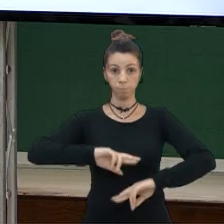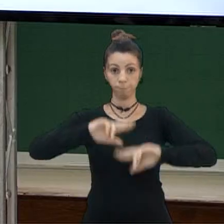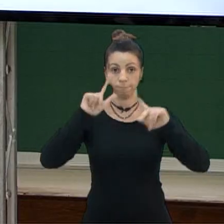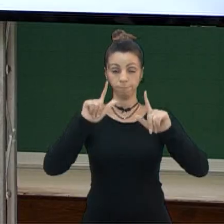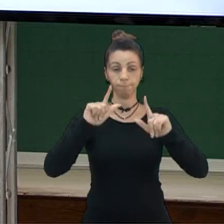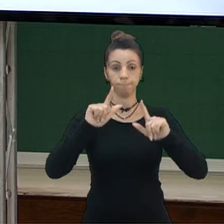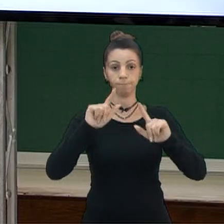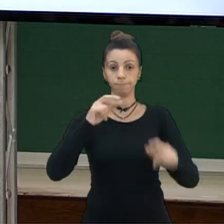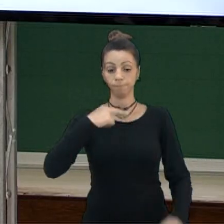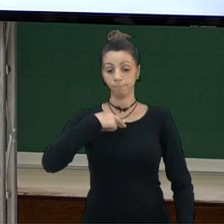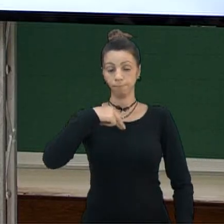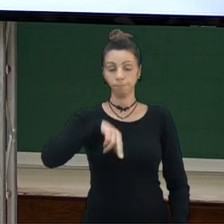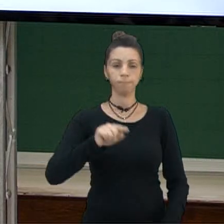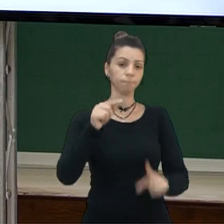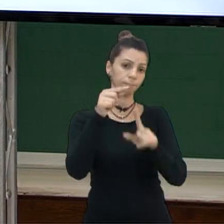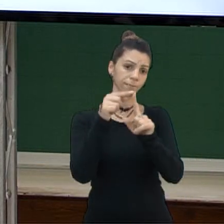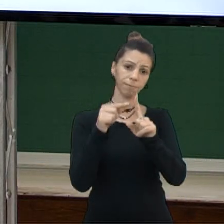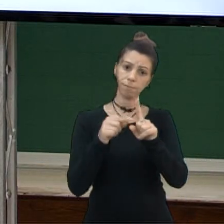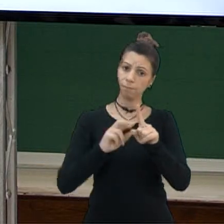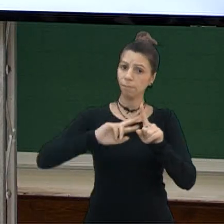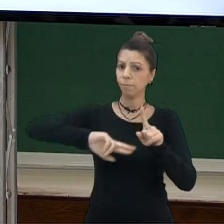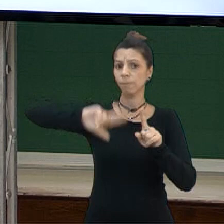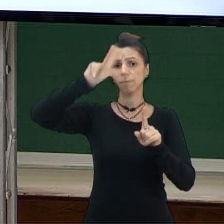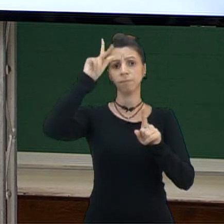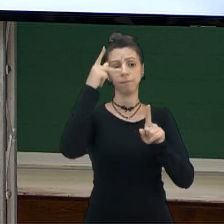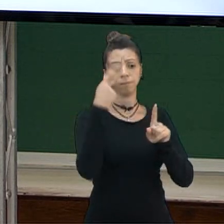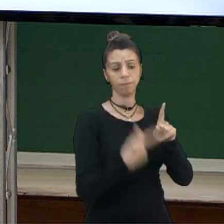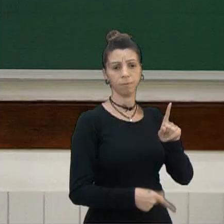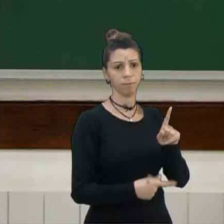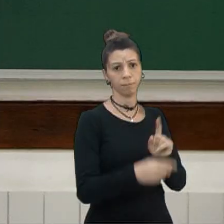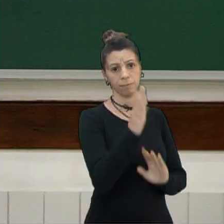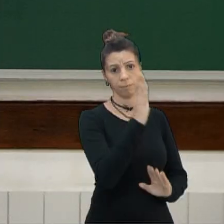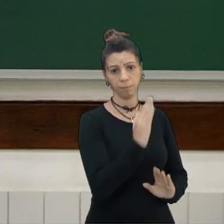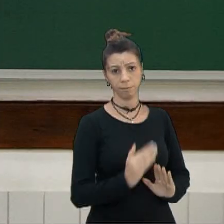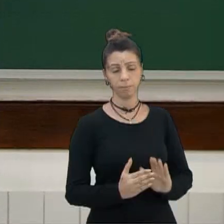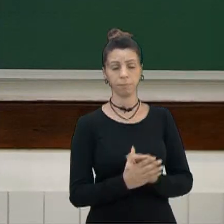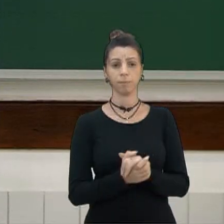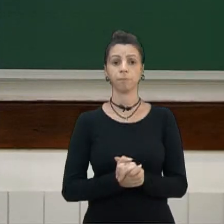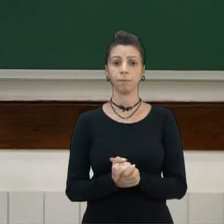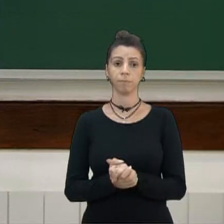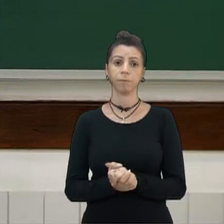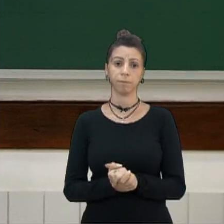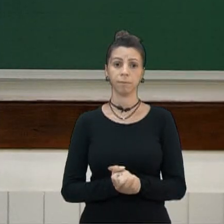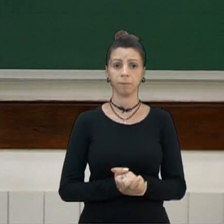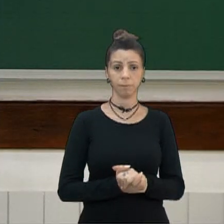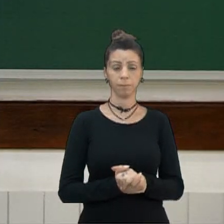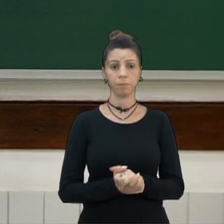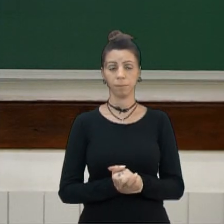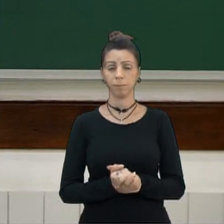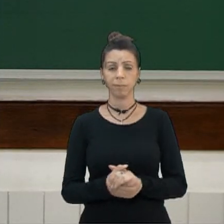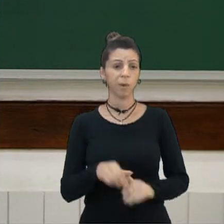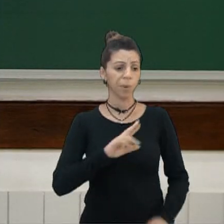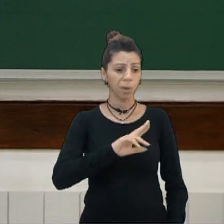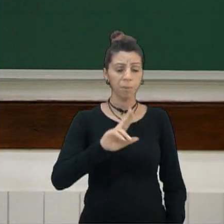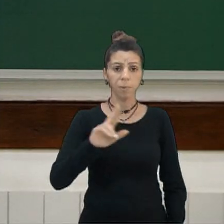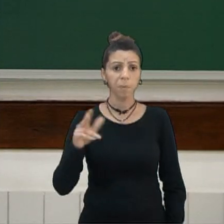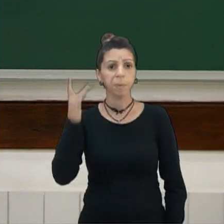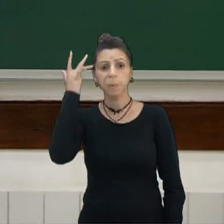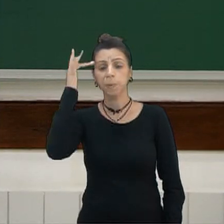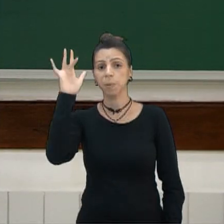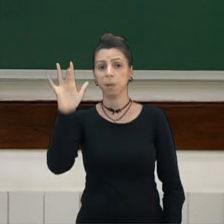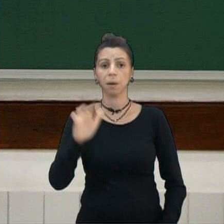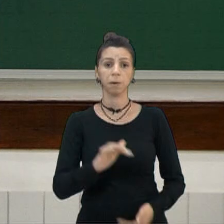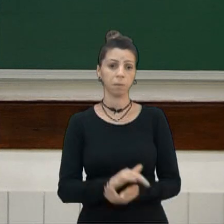temos diferentes tipos de religiões no Brasil, né? Muitas delas a gente não sabe nem o nome. E algumas também